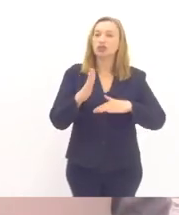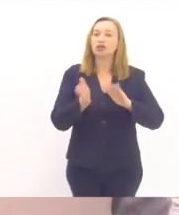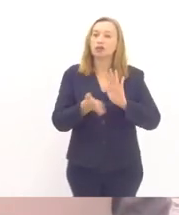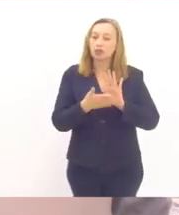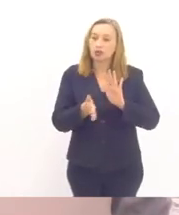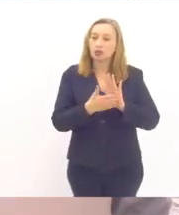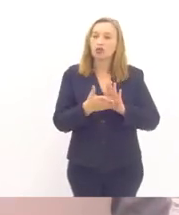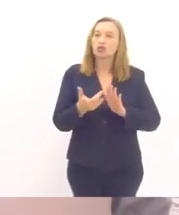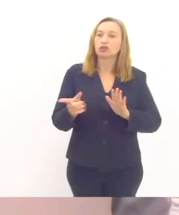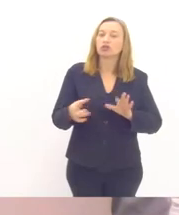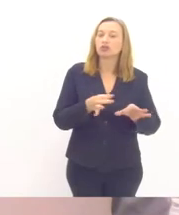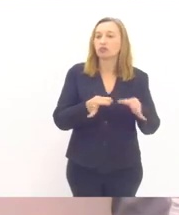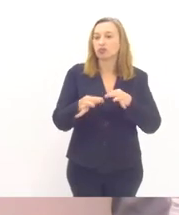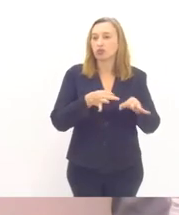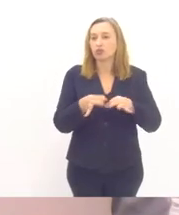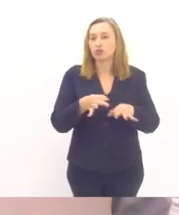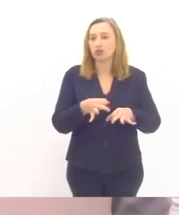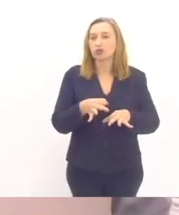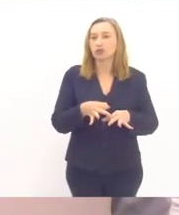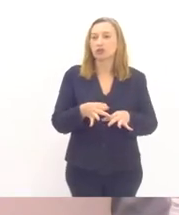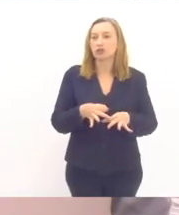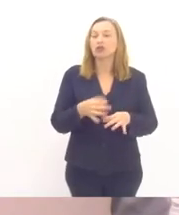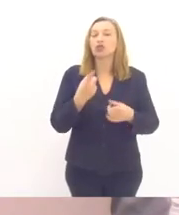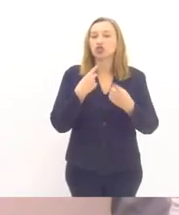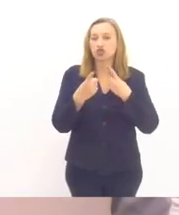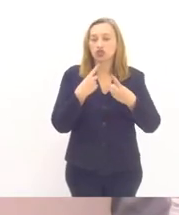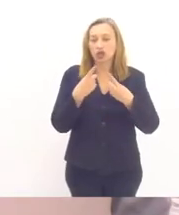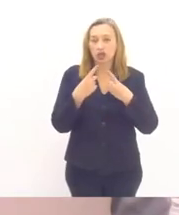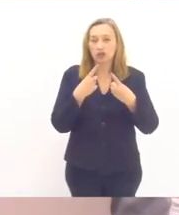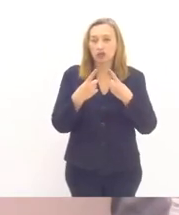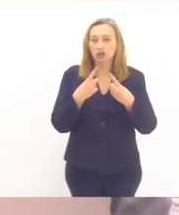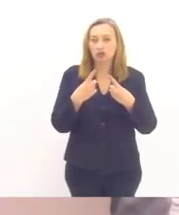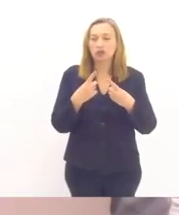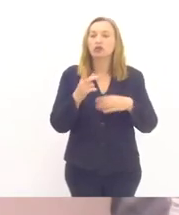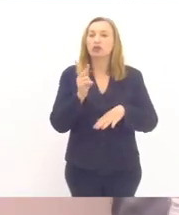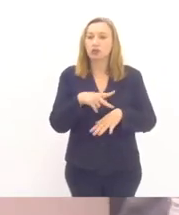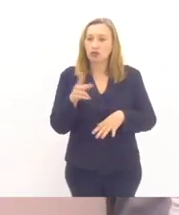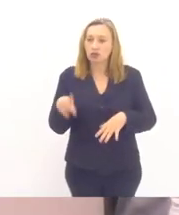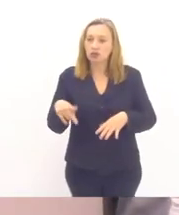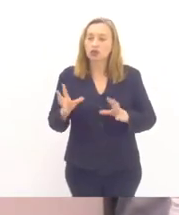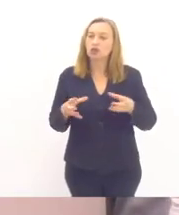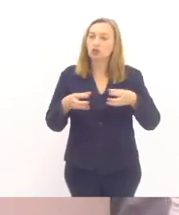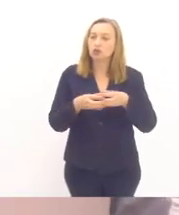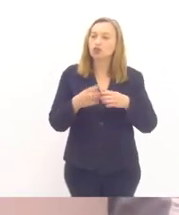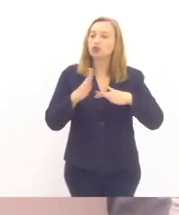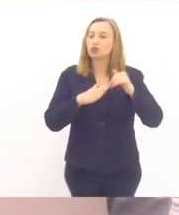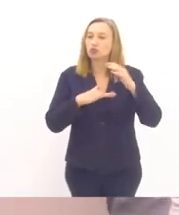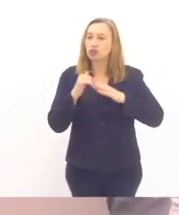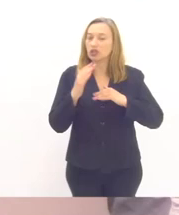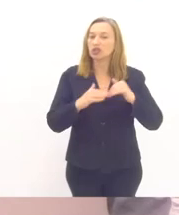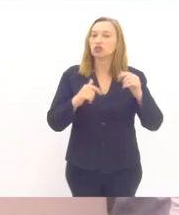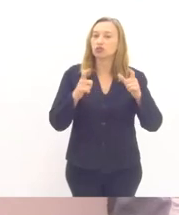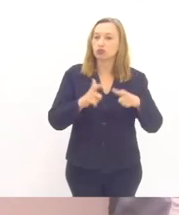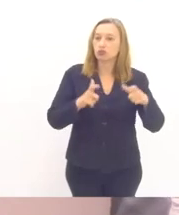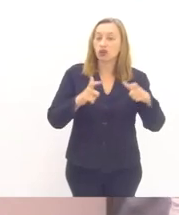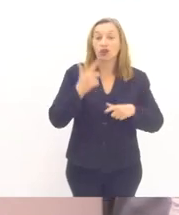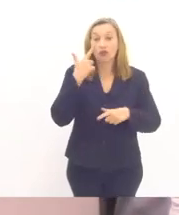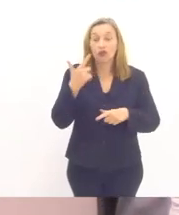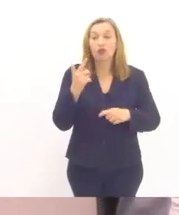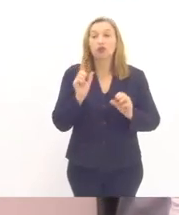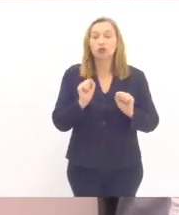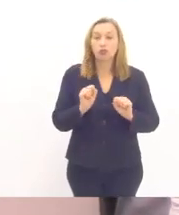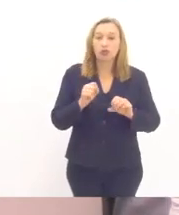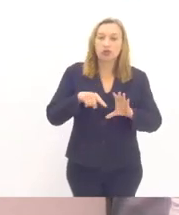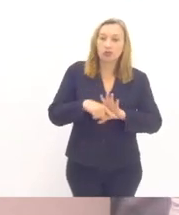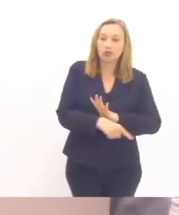para o plano, para a gente, em diálogo, né, com a professora e com o conjunto dos profissionais da rede, ver o que que a gente